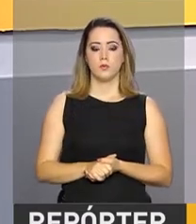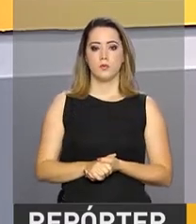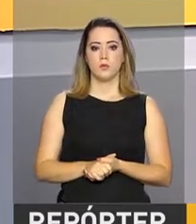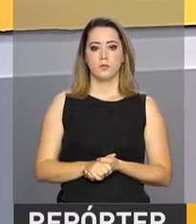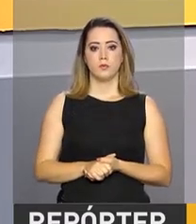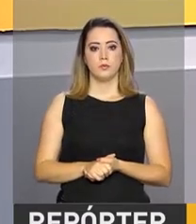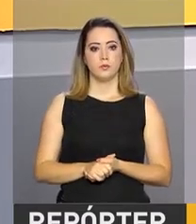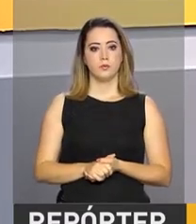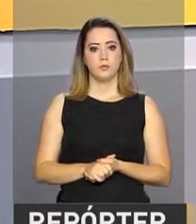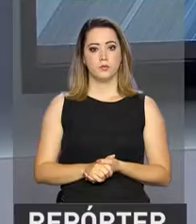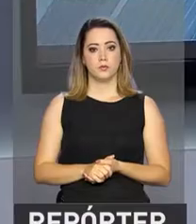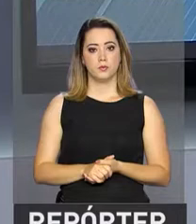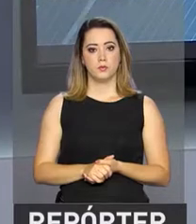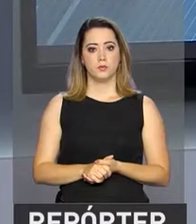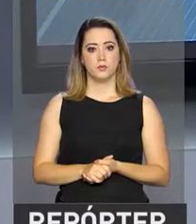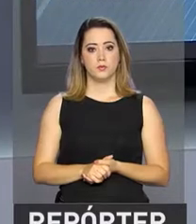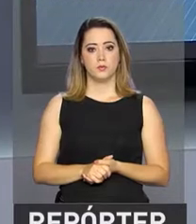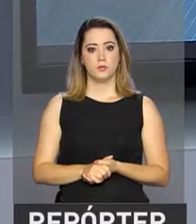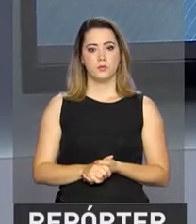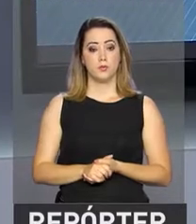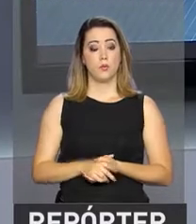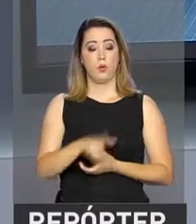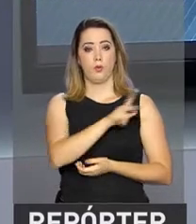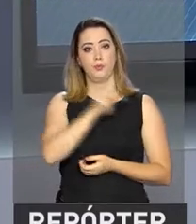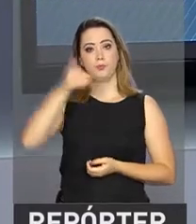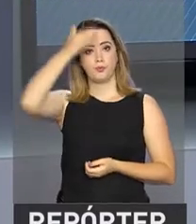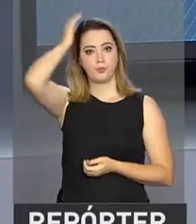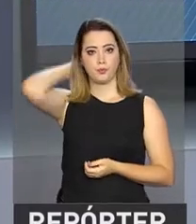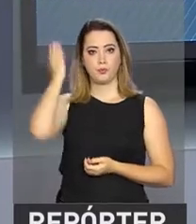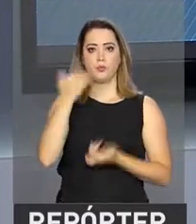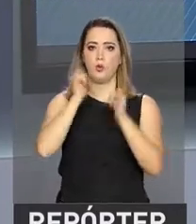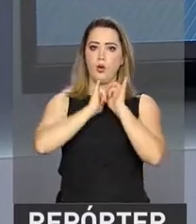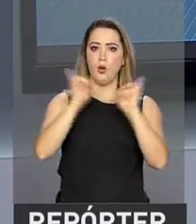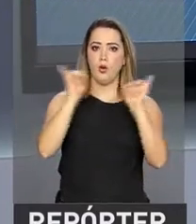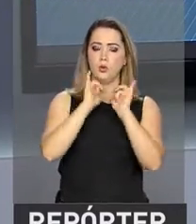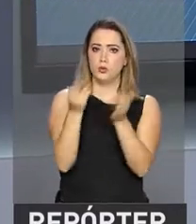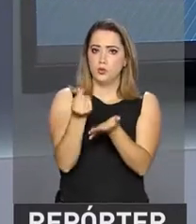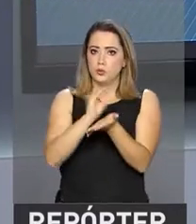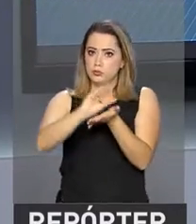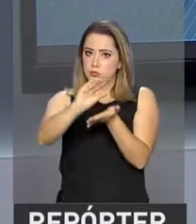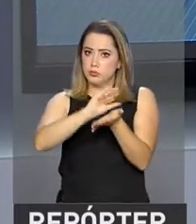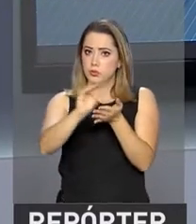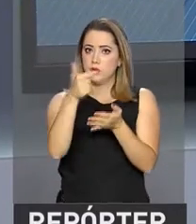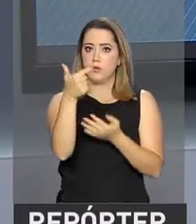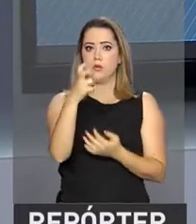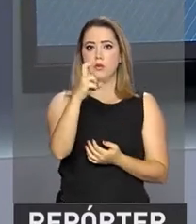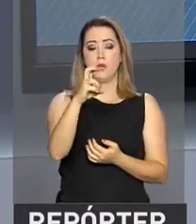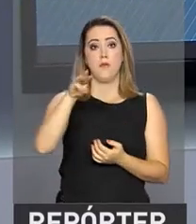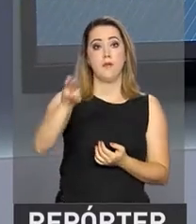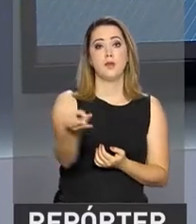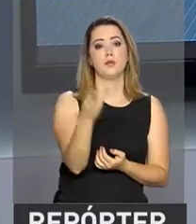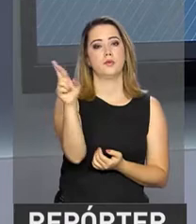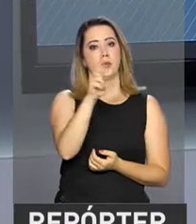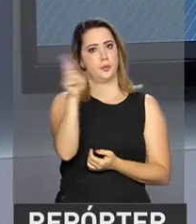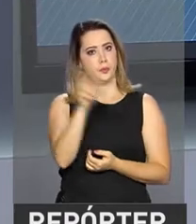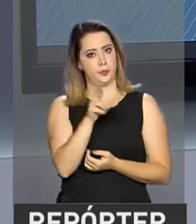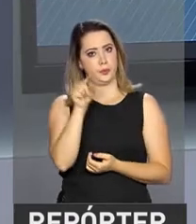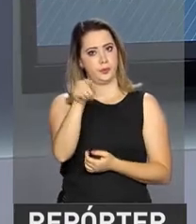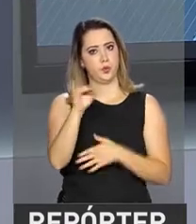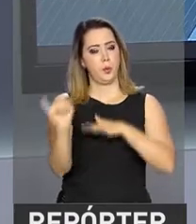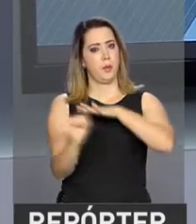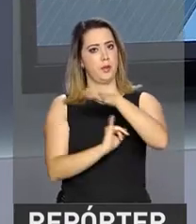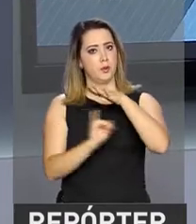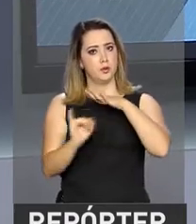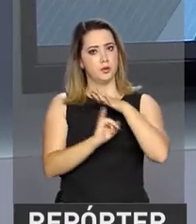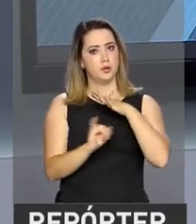enade.inep.gov.br e o presidente michel temer anunciou um investimento de 25 milhões de reais para o